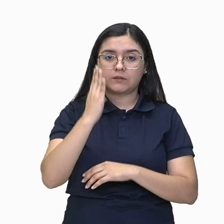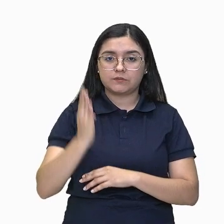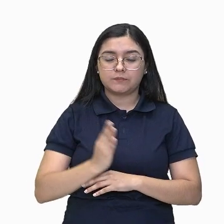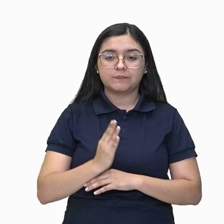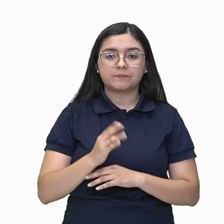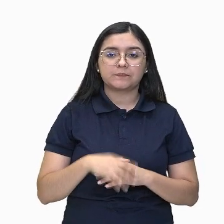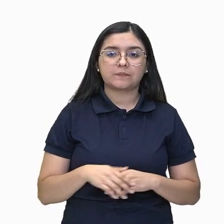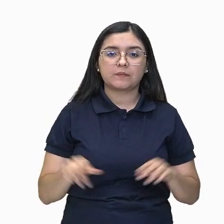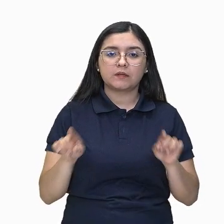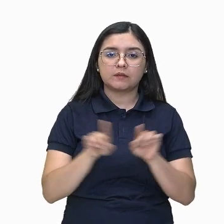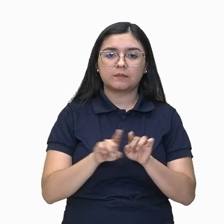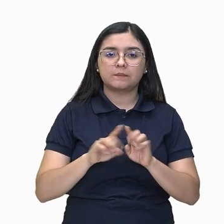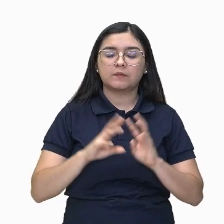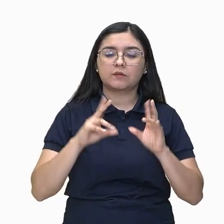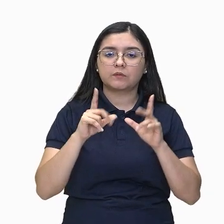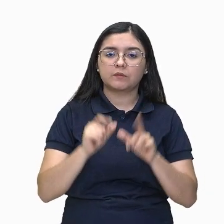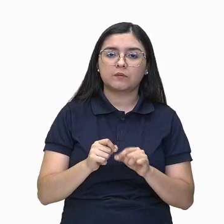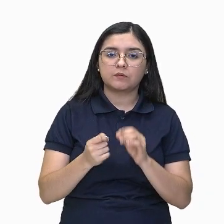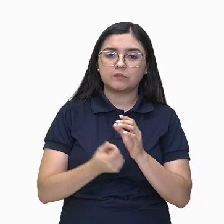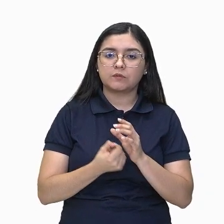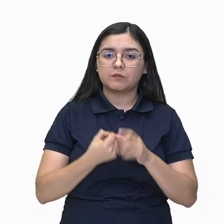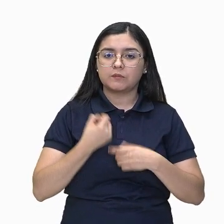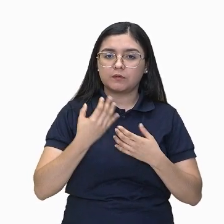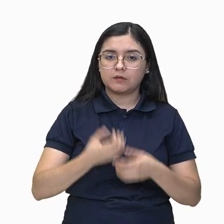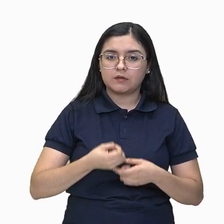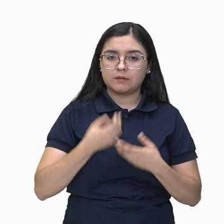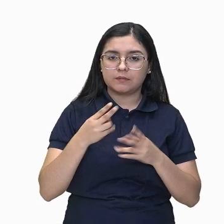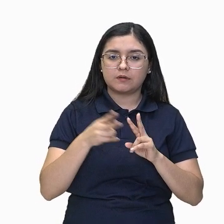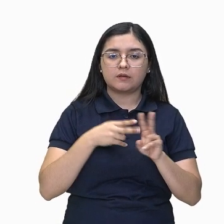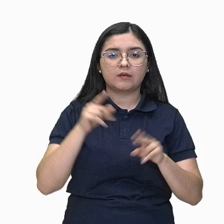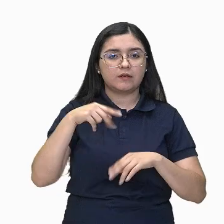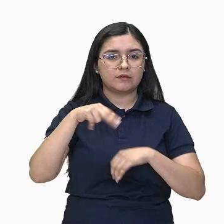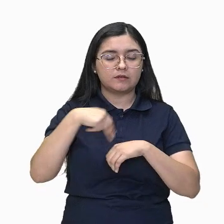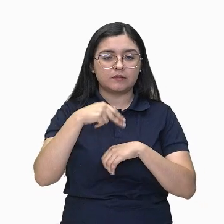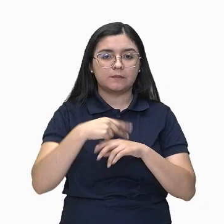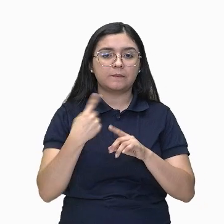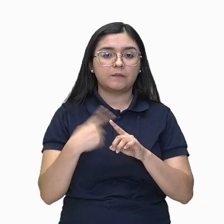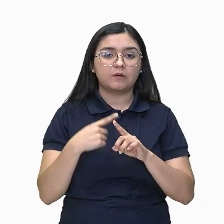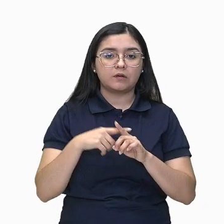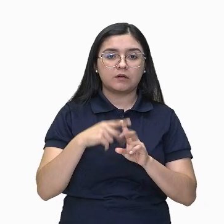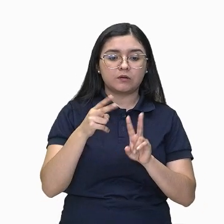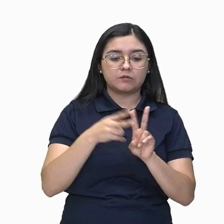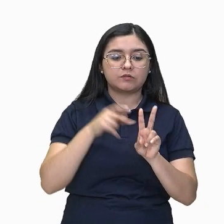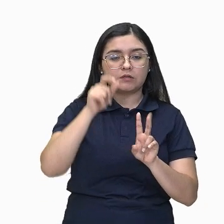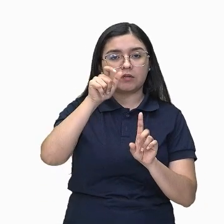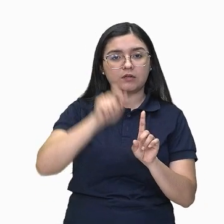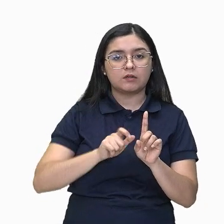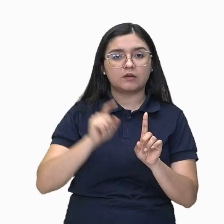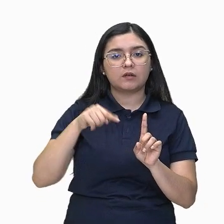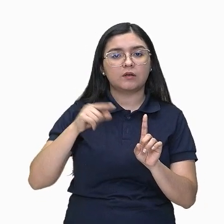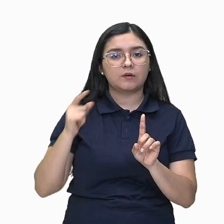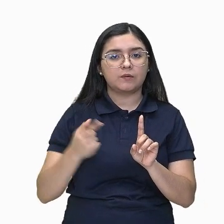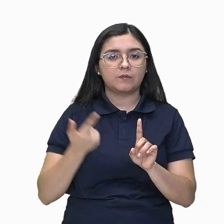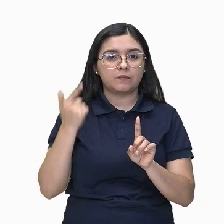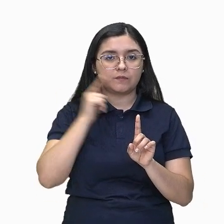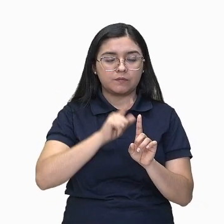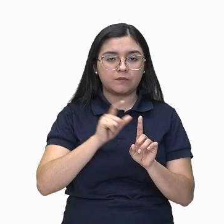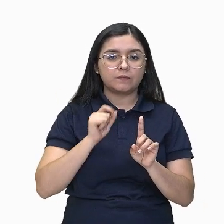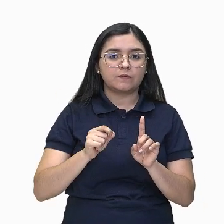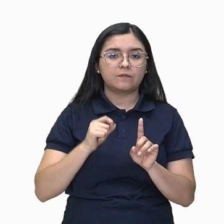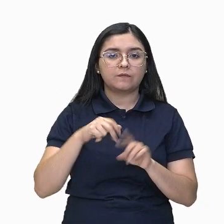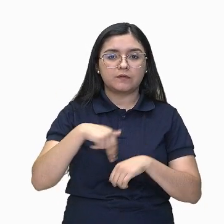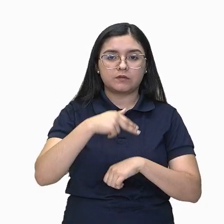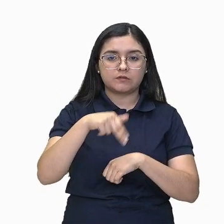Dessa forma, todo poema indianista do autor é também nacionalista, já que o indígena é visto como o herói nacional. Gonçalves